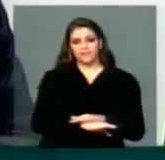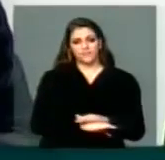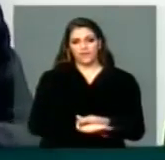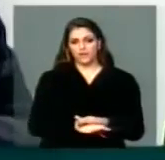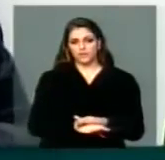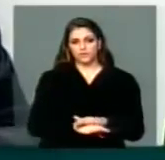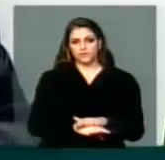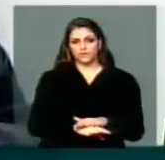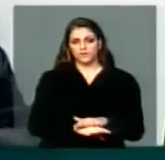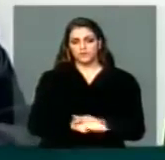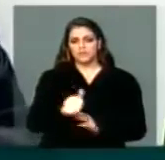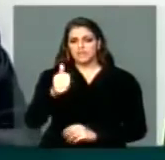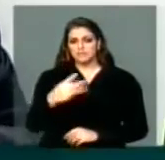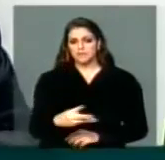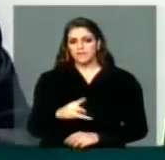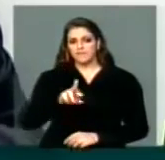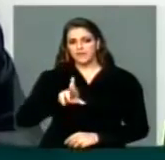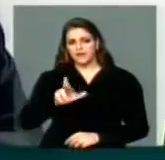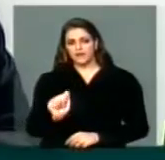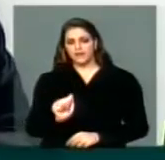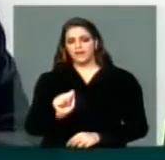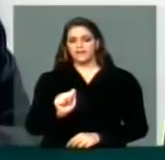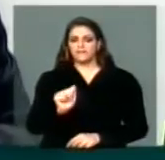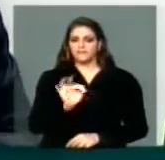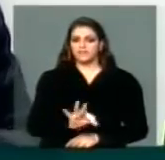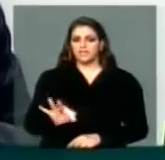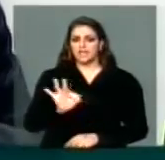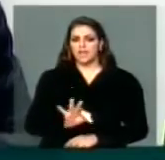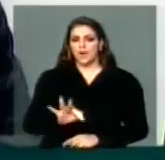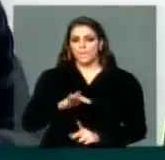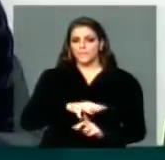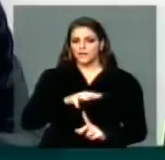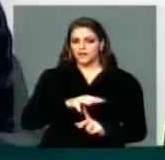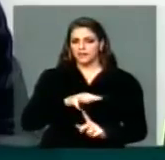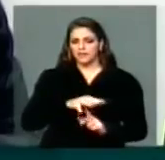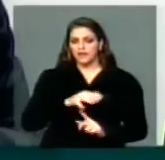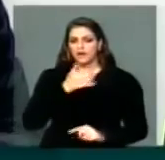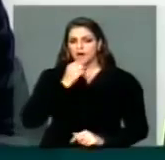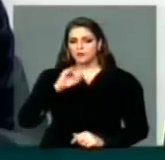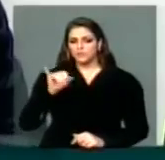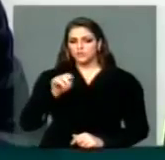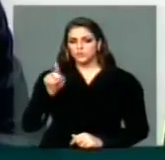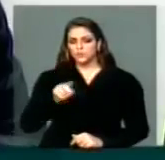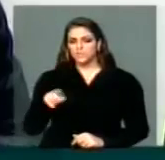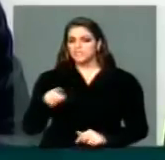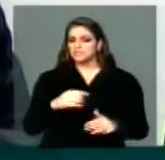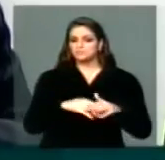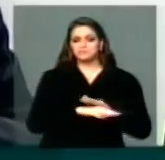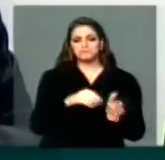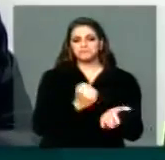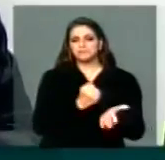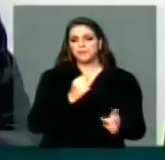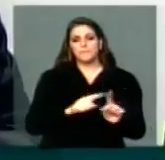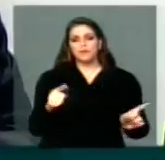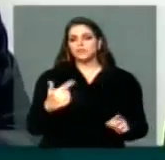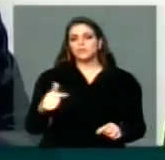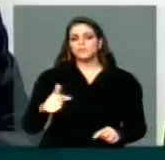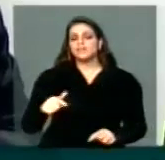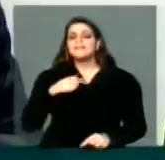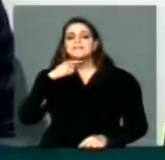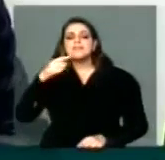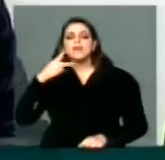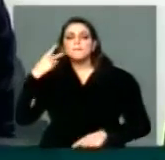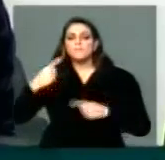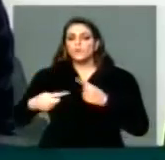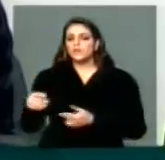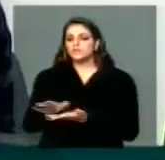âmbito, repito, da 13ª Vara Federal do Paraná, a qual o juiz homologou por não ter agentes políticos, e eu tenho na